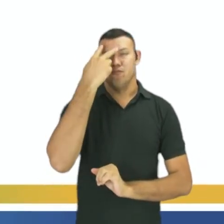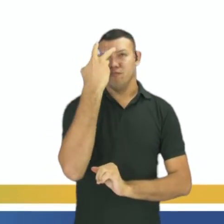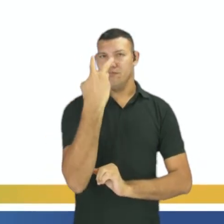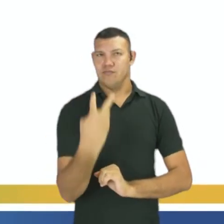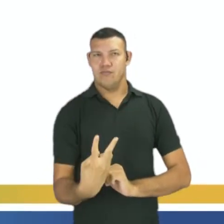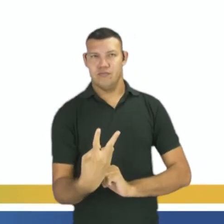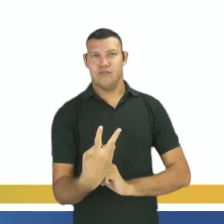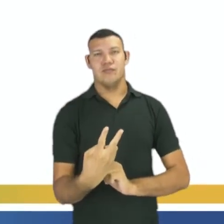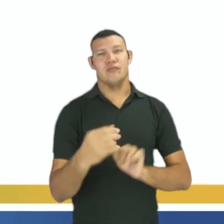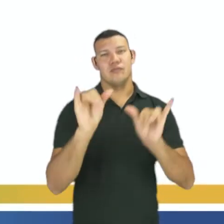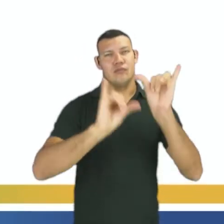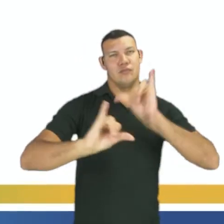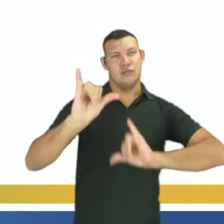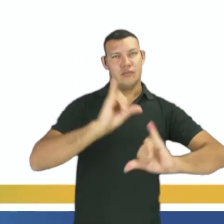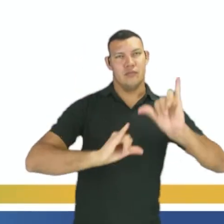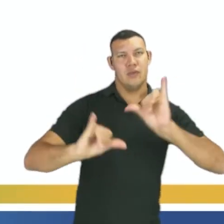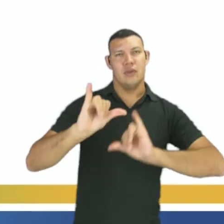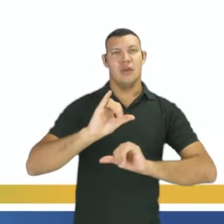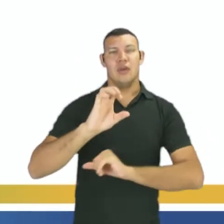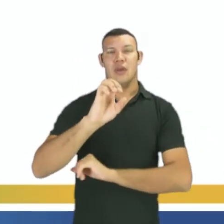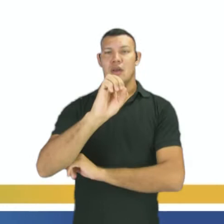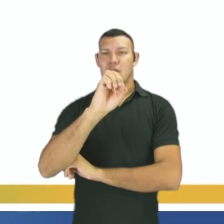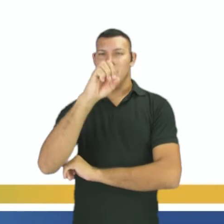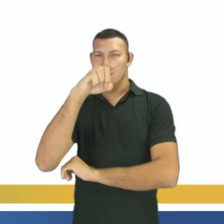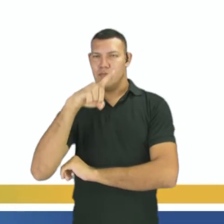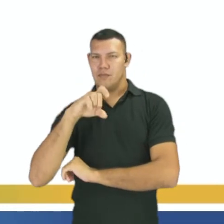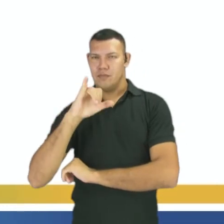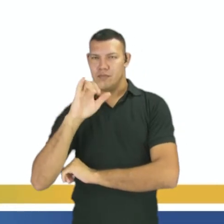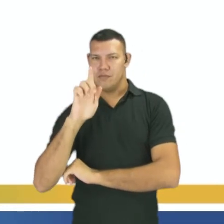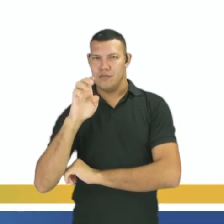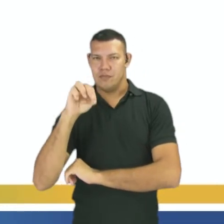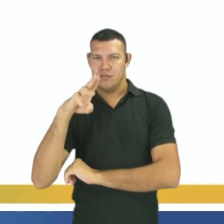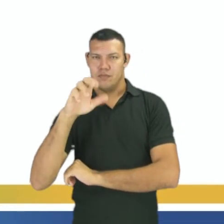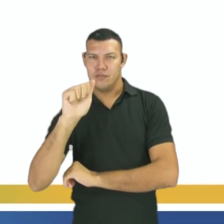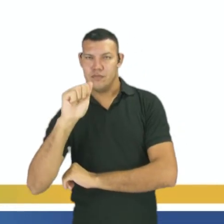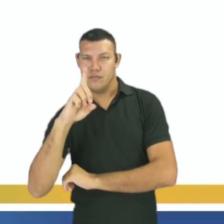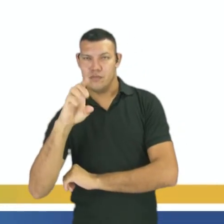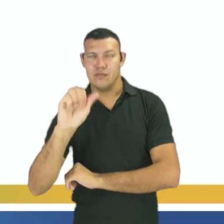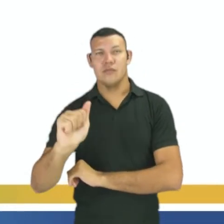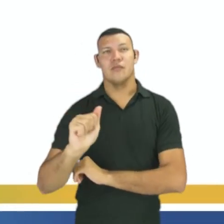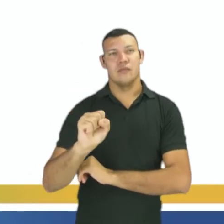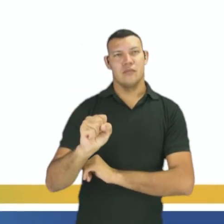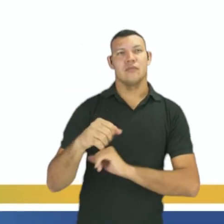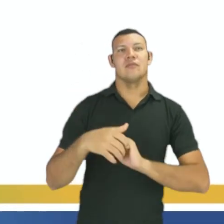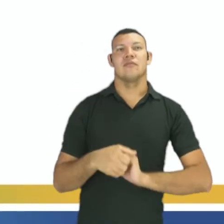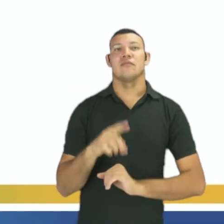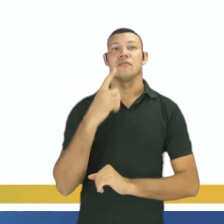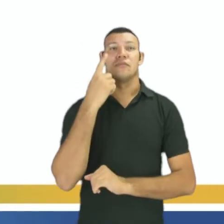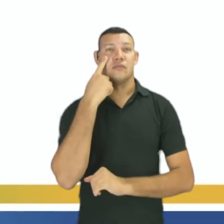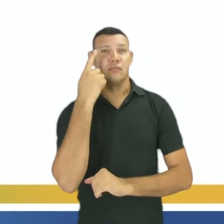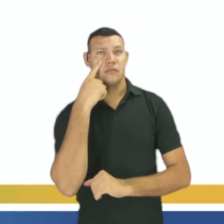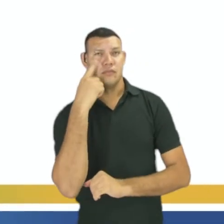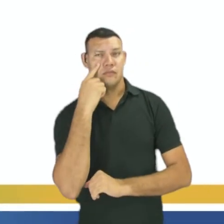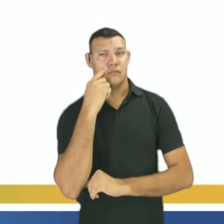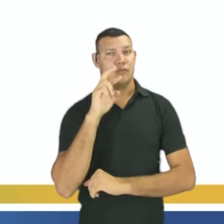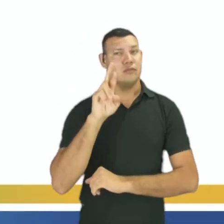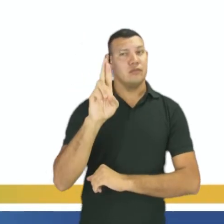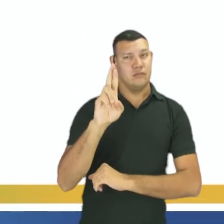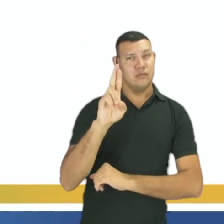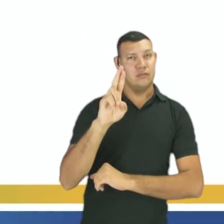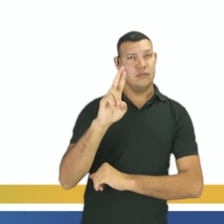oxigenadas. E dentre elas, nós temos aqui um álcool com a hidroxila, esse Rzinho quer dizer